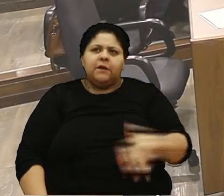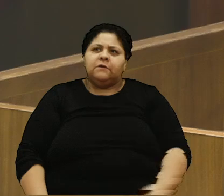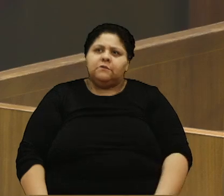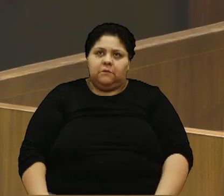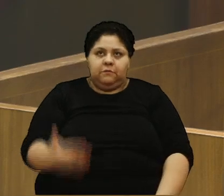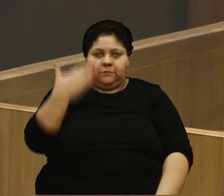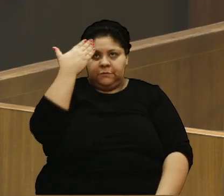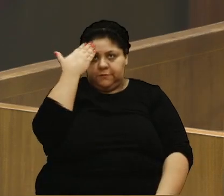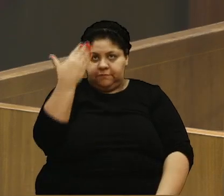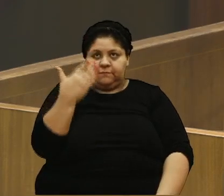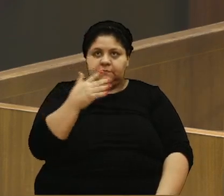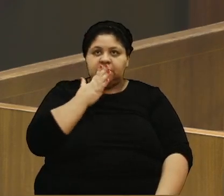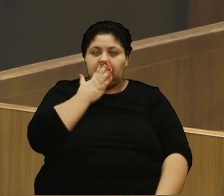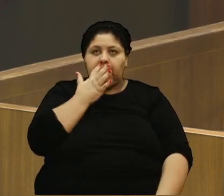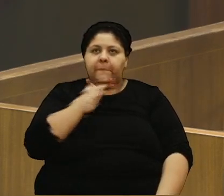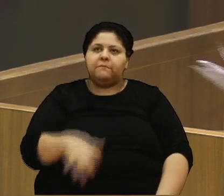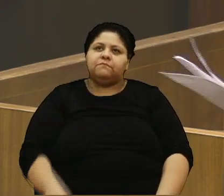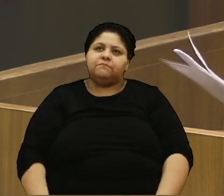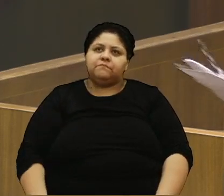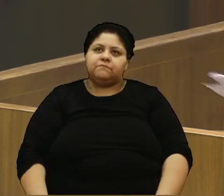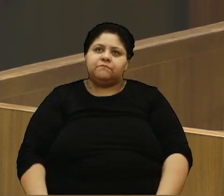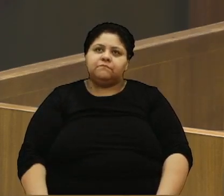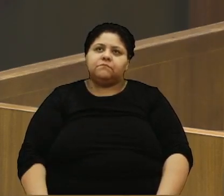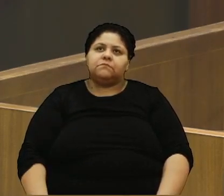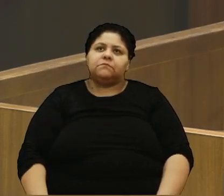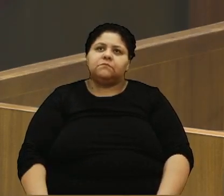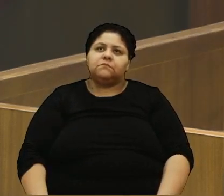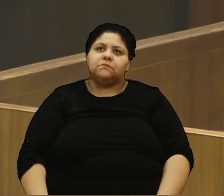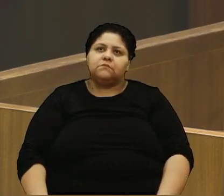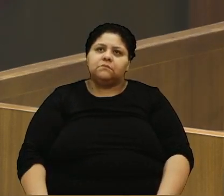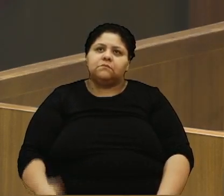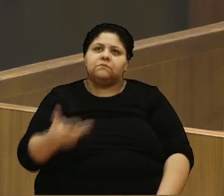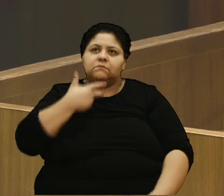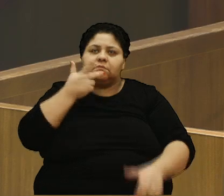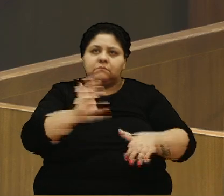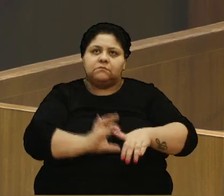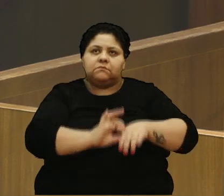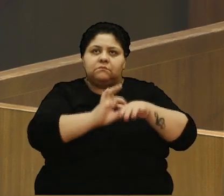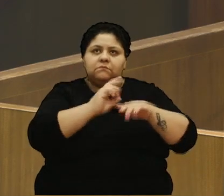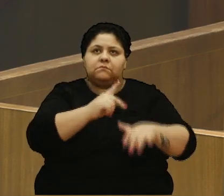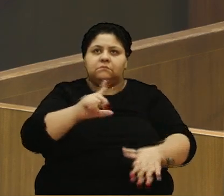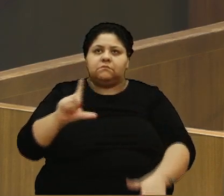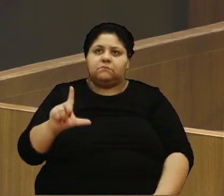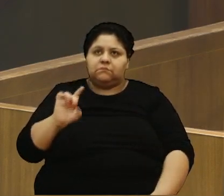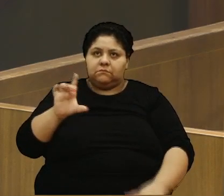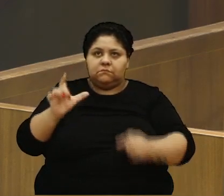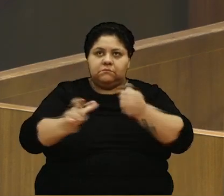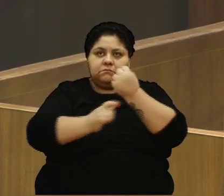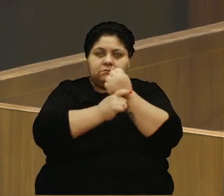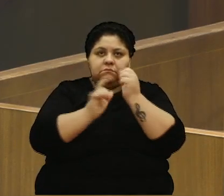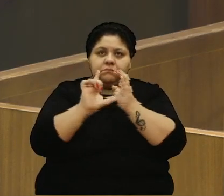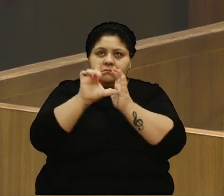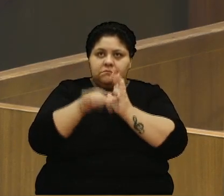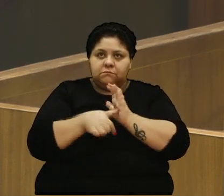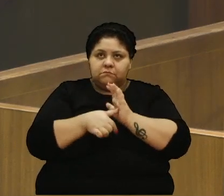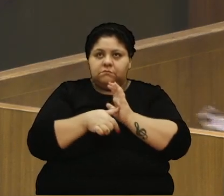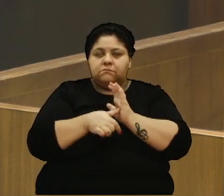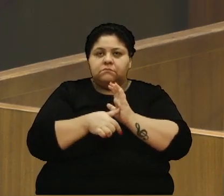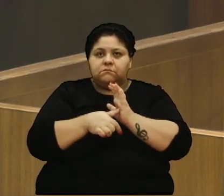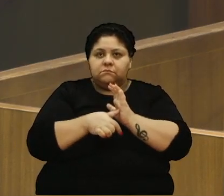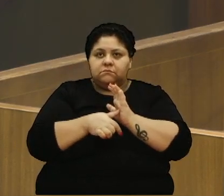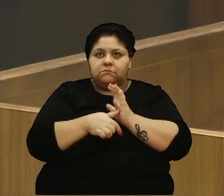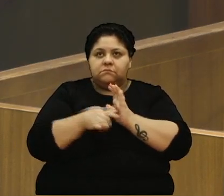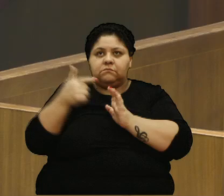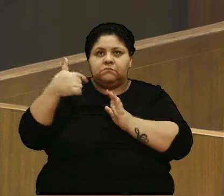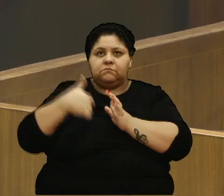Muito obrigado. Sobre esse tema seria isso basicamente. Declaração de líder do PL, já só para garantir depois. Não esqueci. O